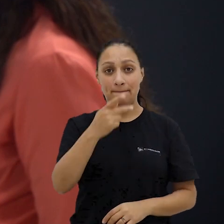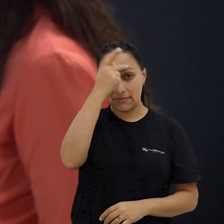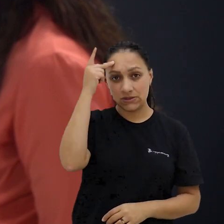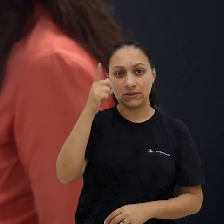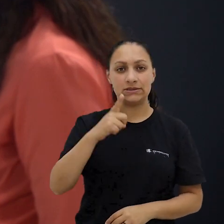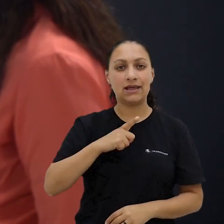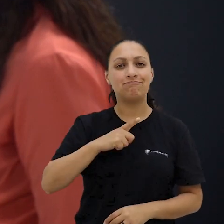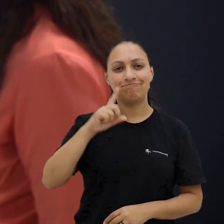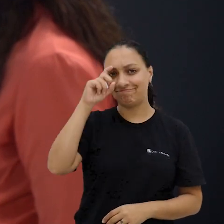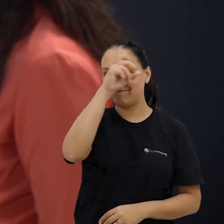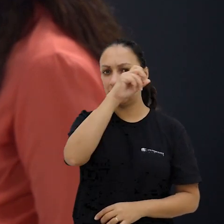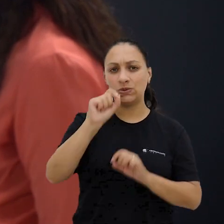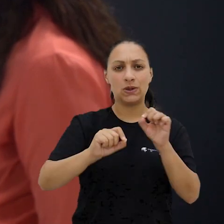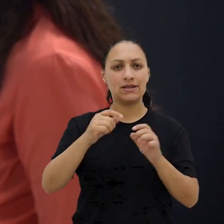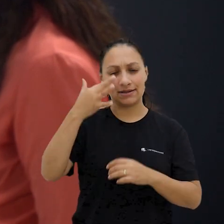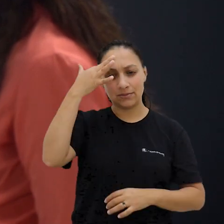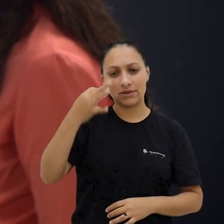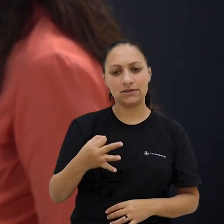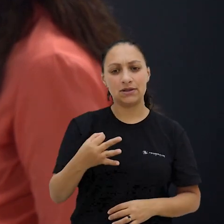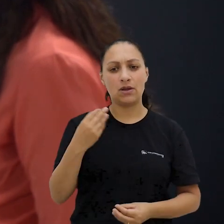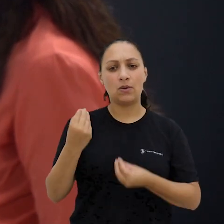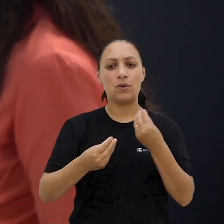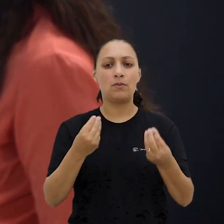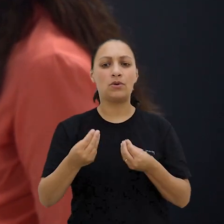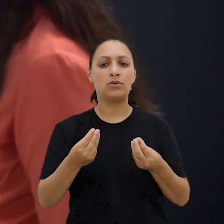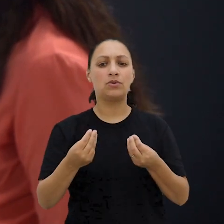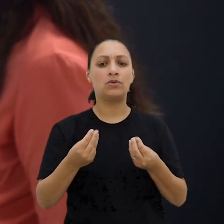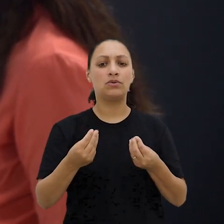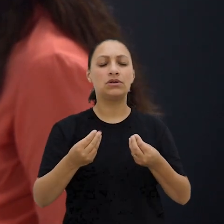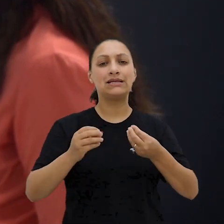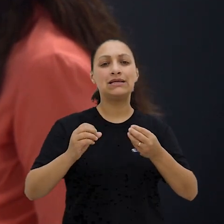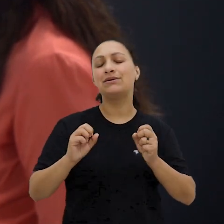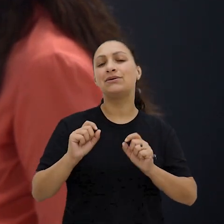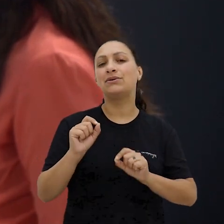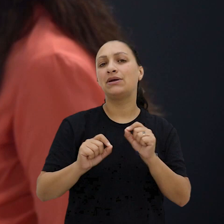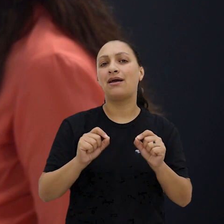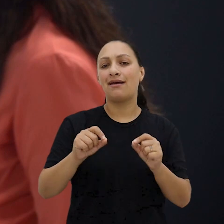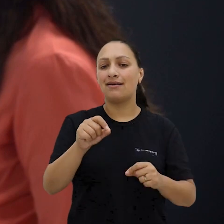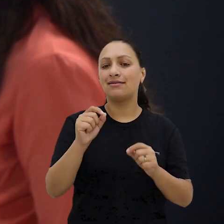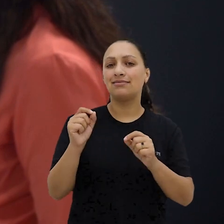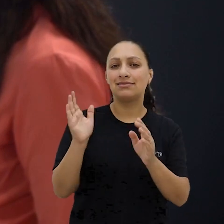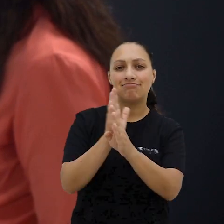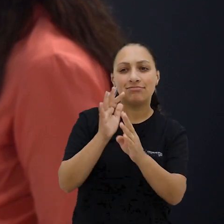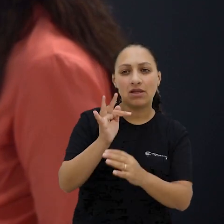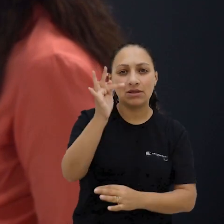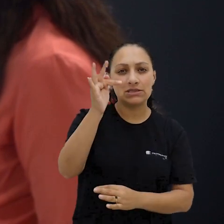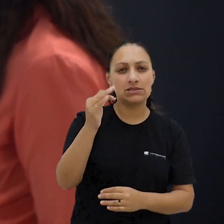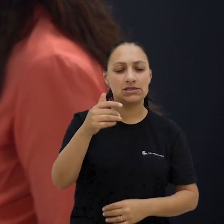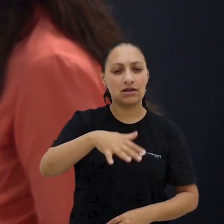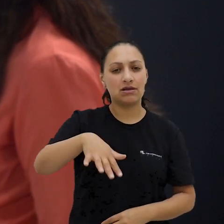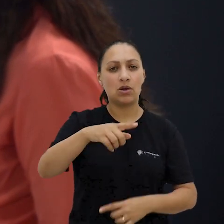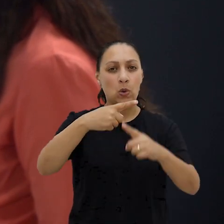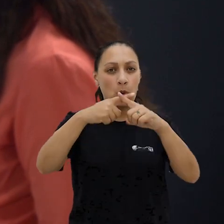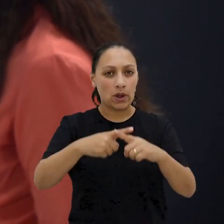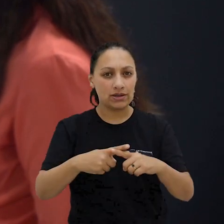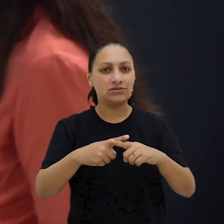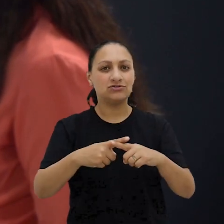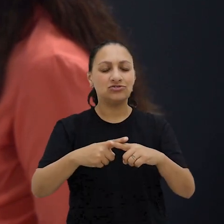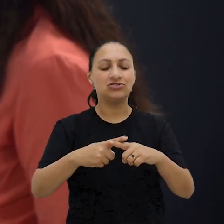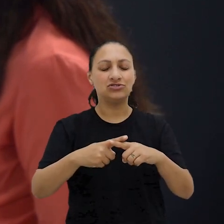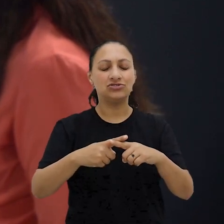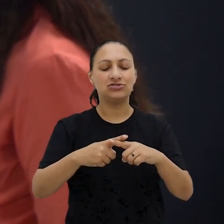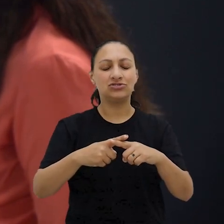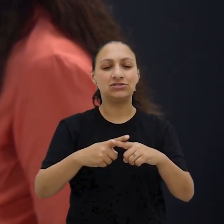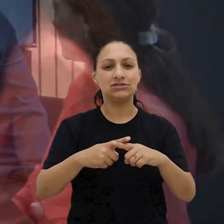dificuldade de entender, né? Que o concorrente educa mercado. Então, a tendência do mercado é olhar a outra empresa como concorrente.